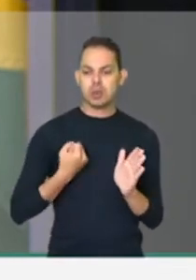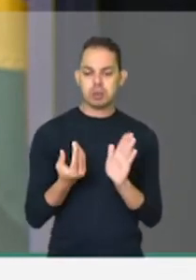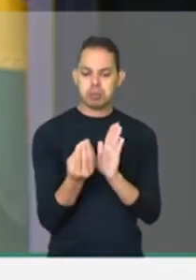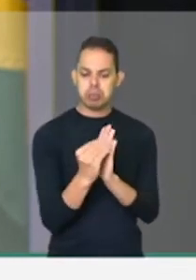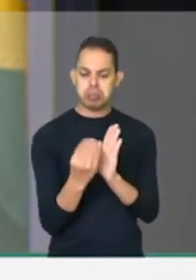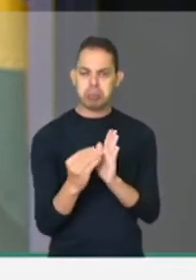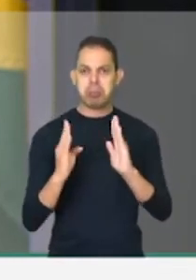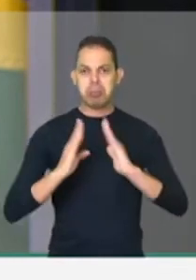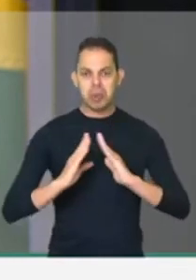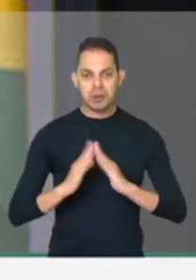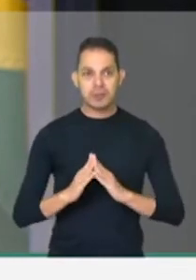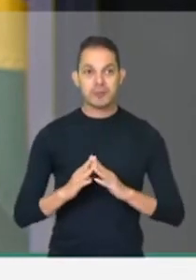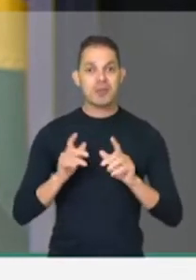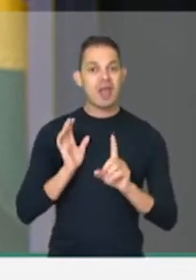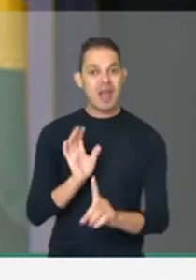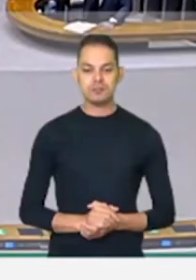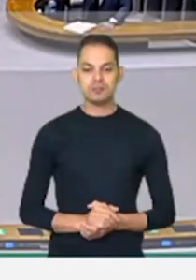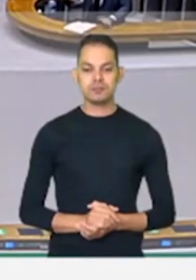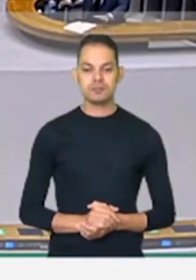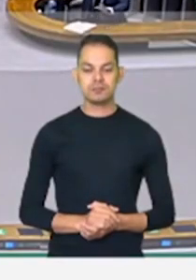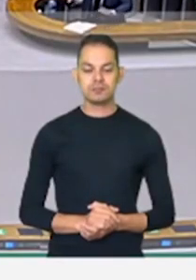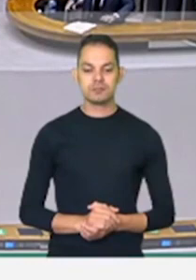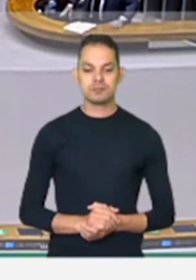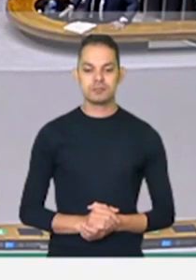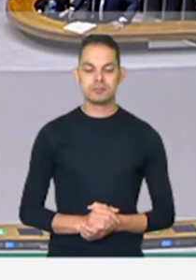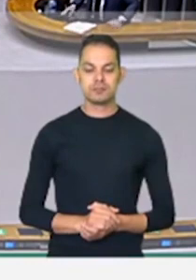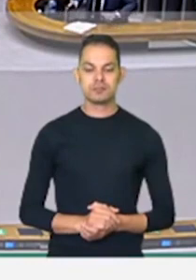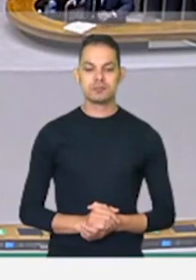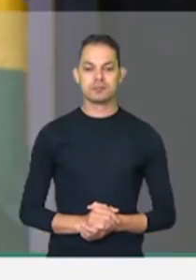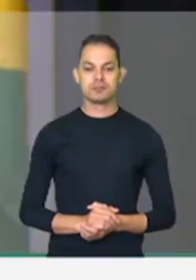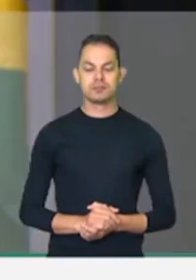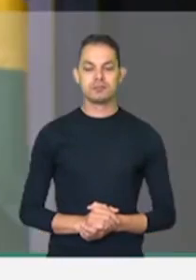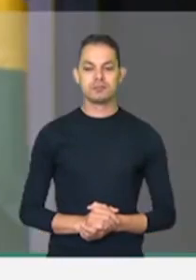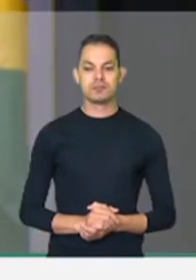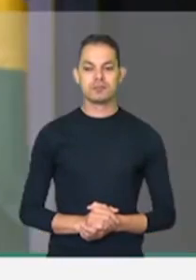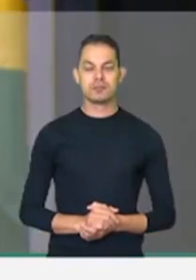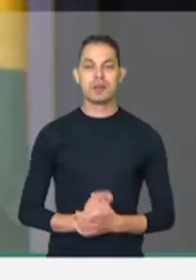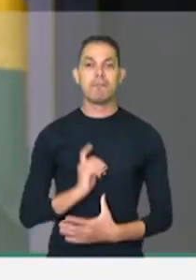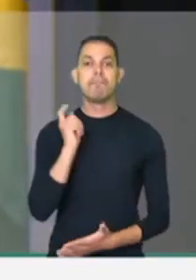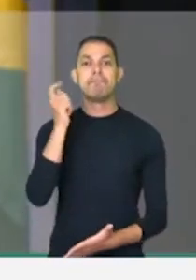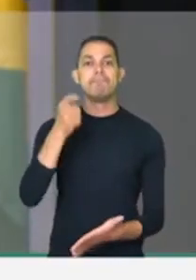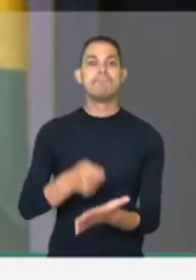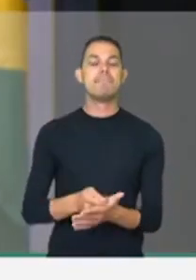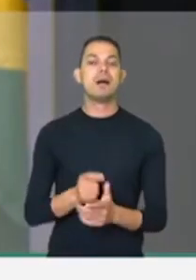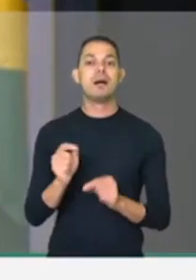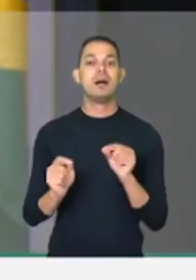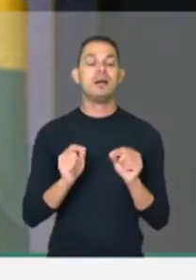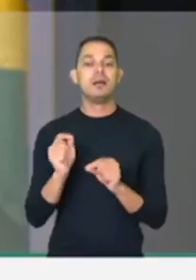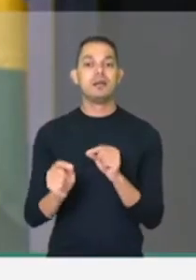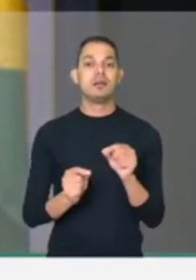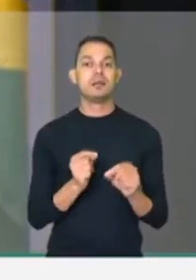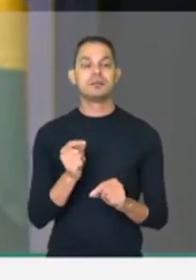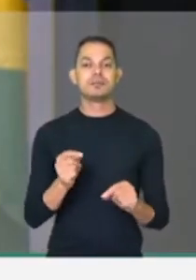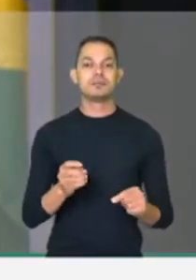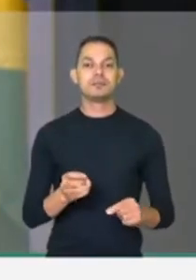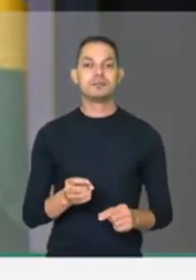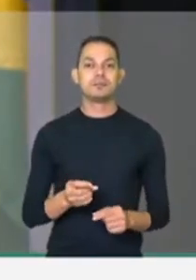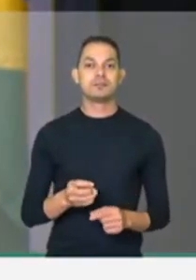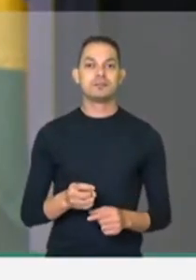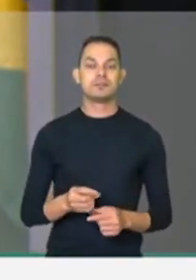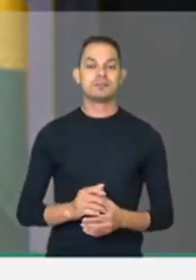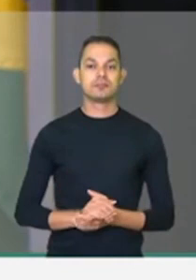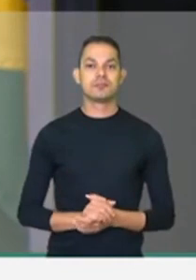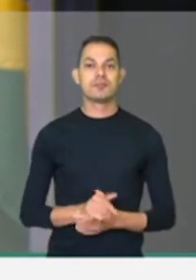está afetando a população Eu quero saber quem vai pagar queremos saber quem vai pagar todas se prejuízo eu digo para vocês